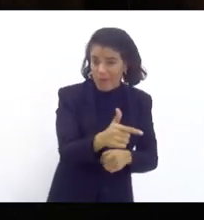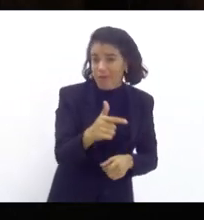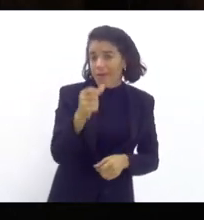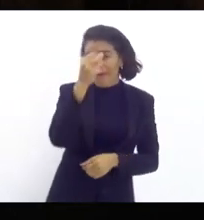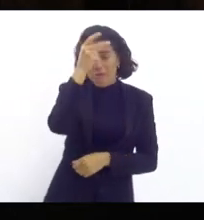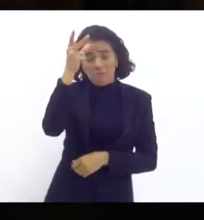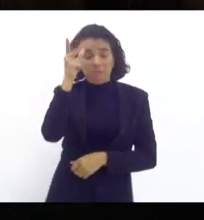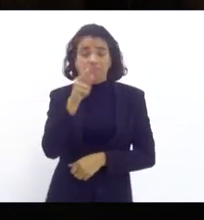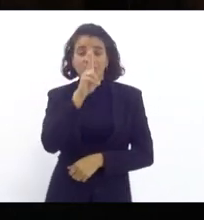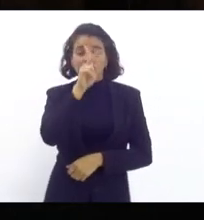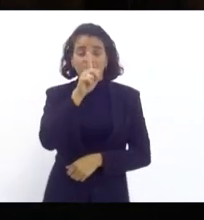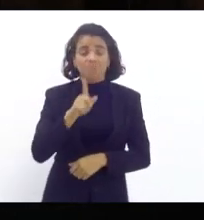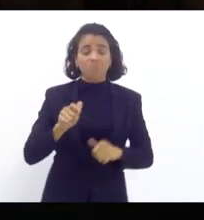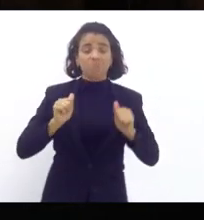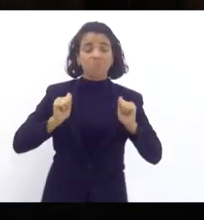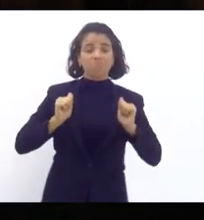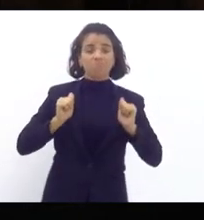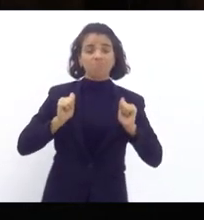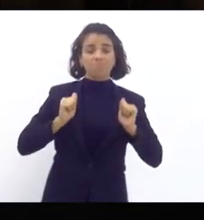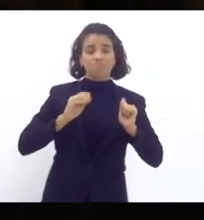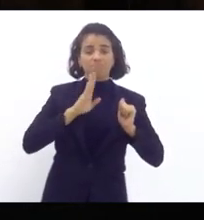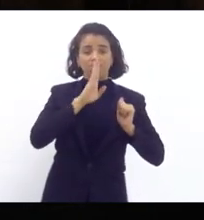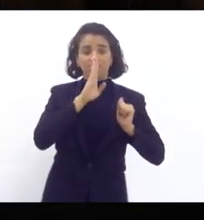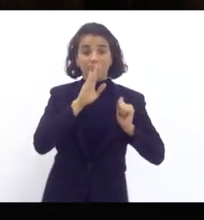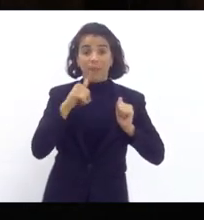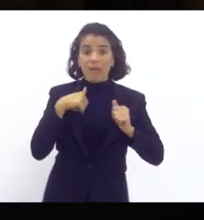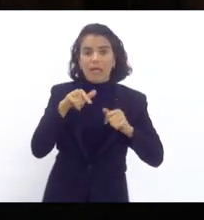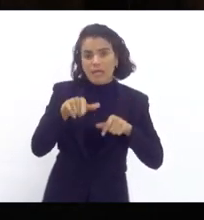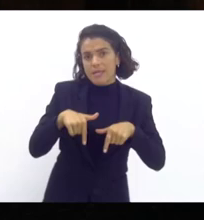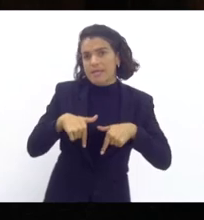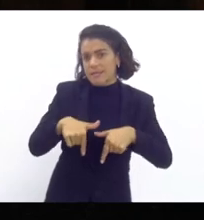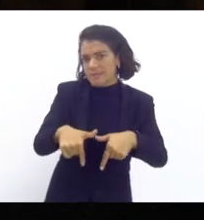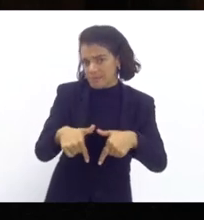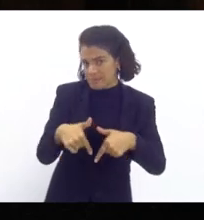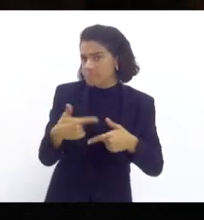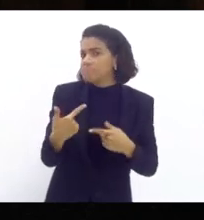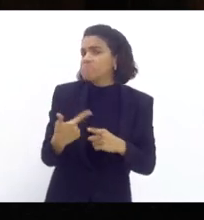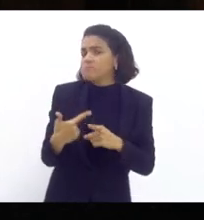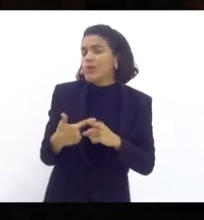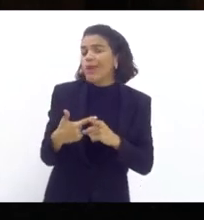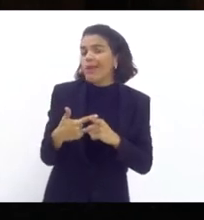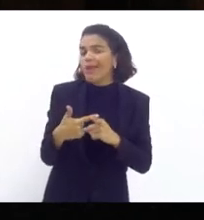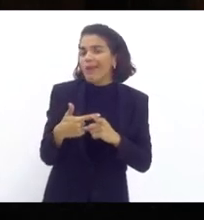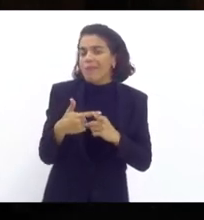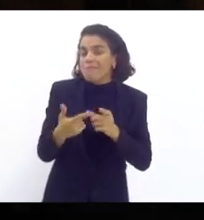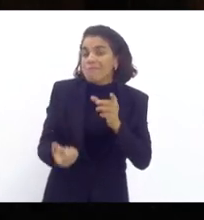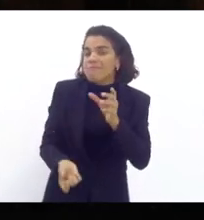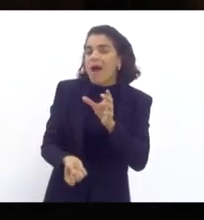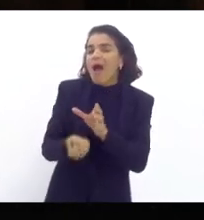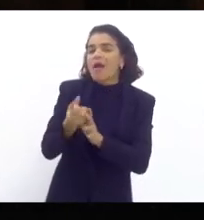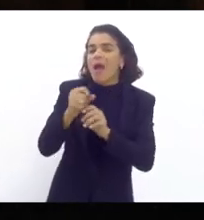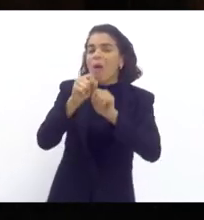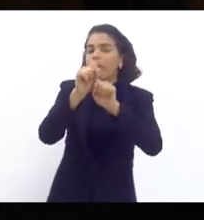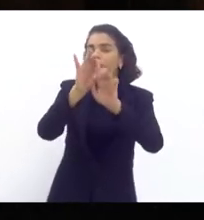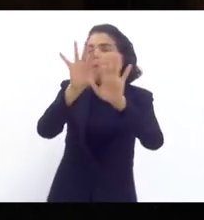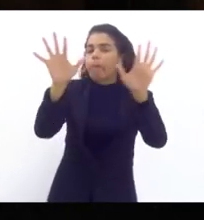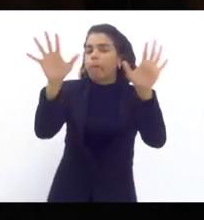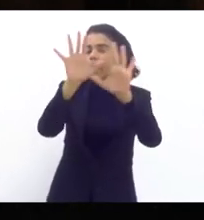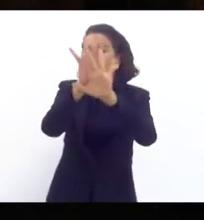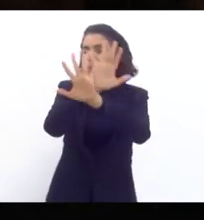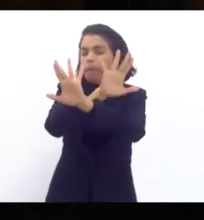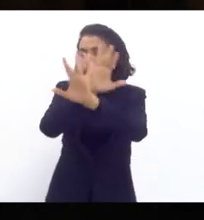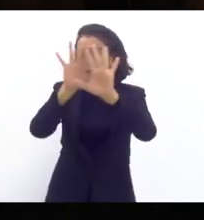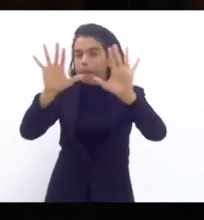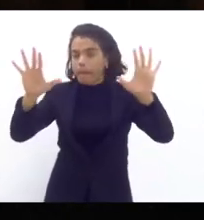cidade não faz nada. É claro que isso foi feito simplesmente para criar uma cortina de fumaça